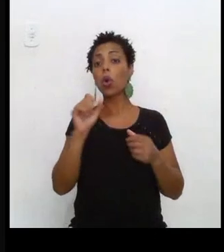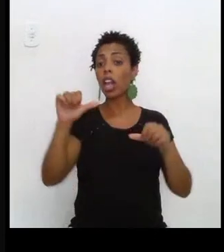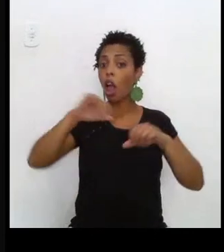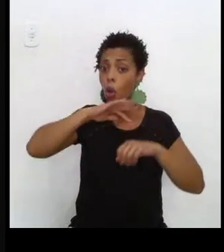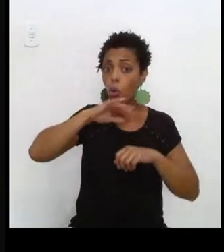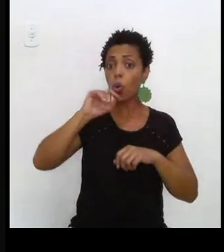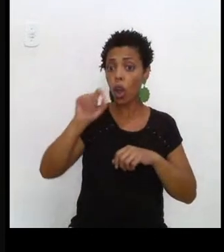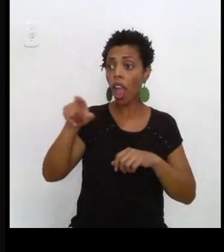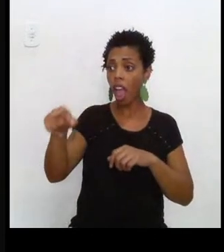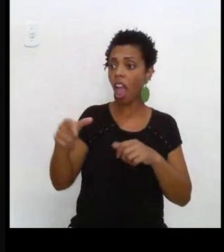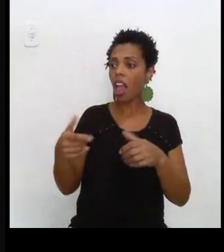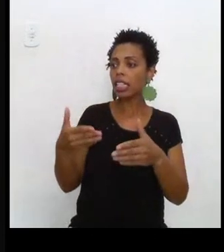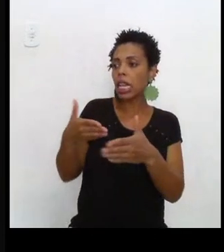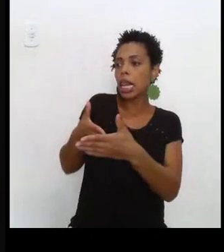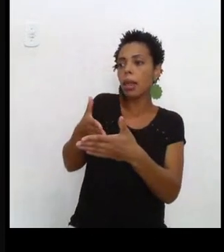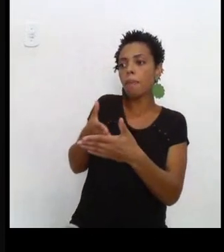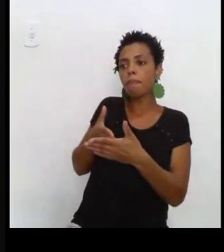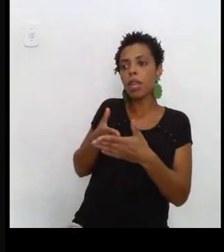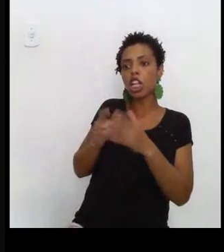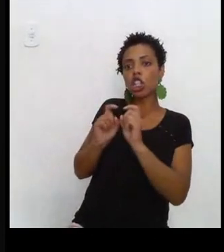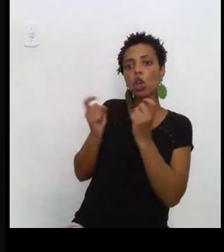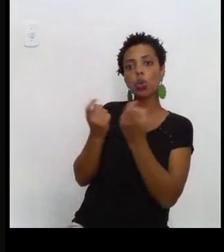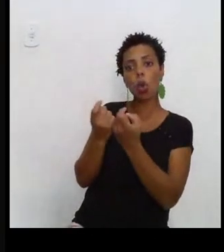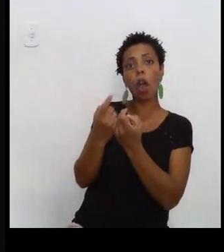prática sexual na relogios